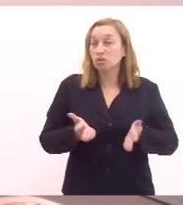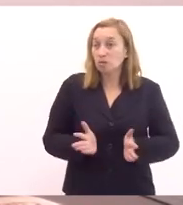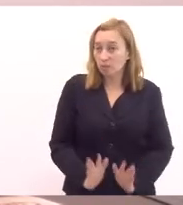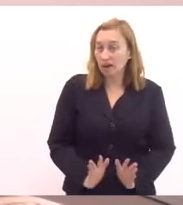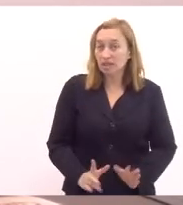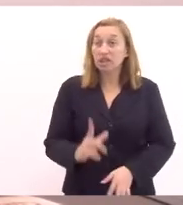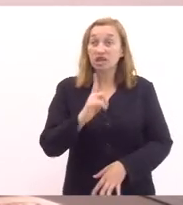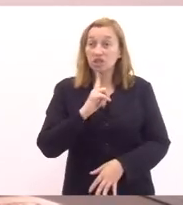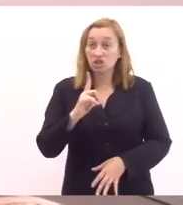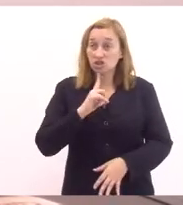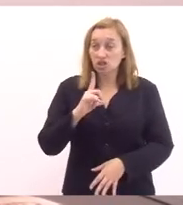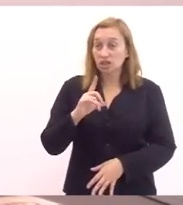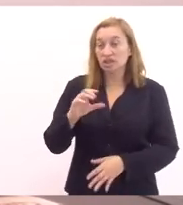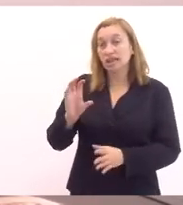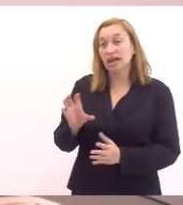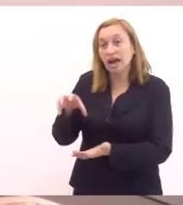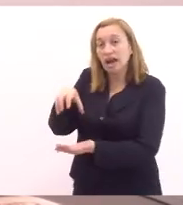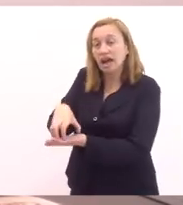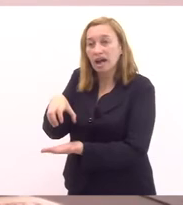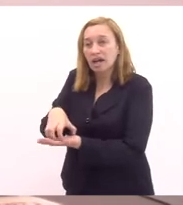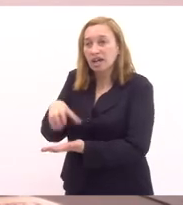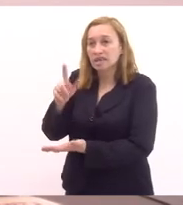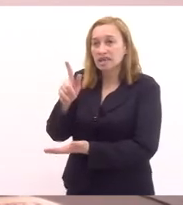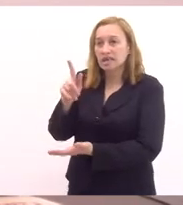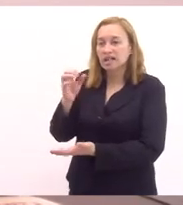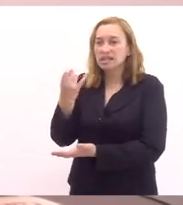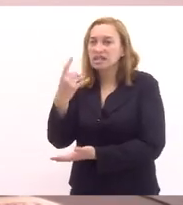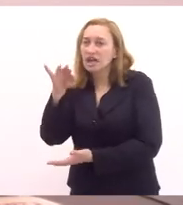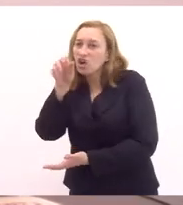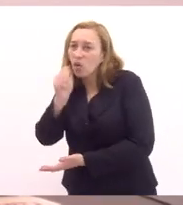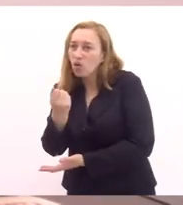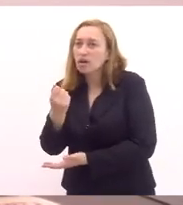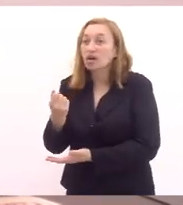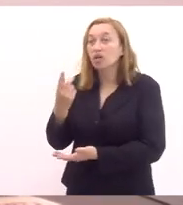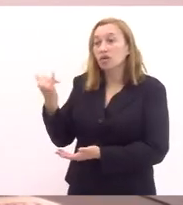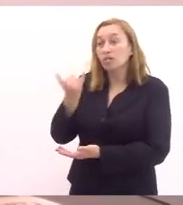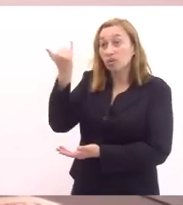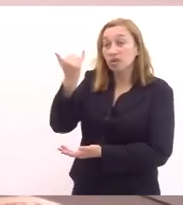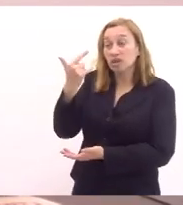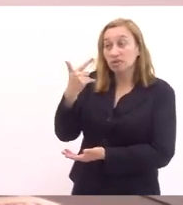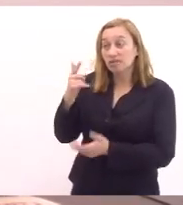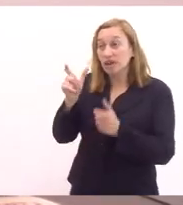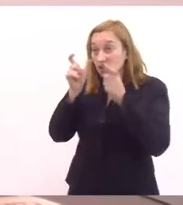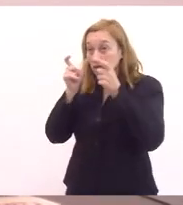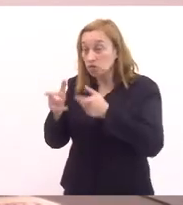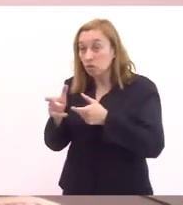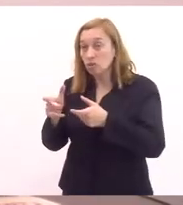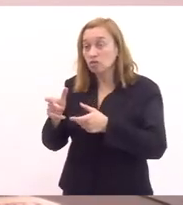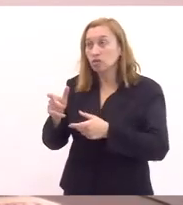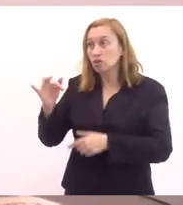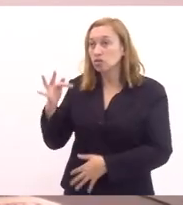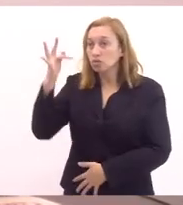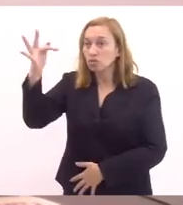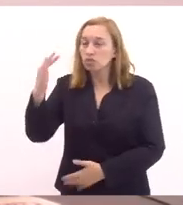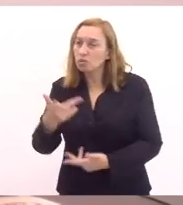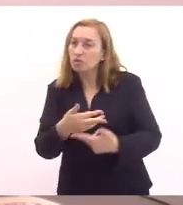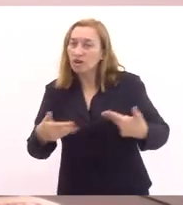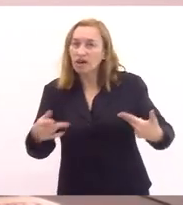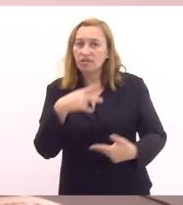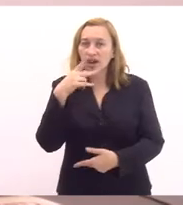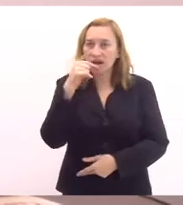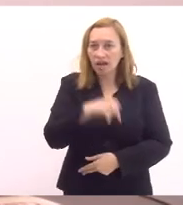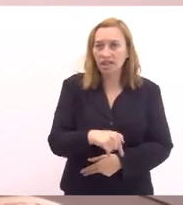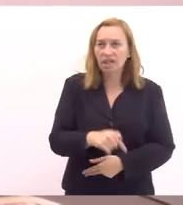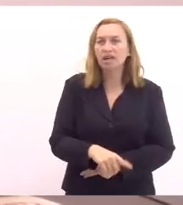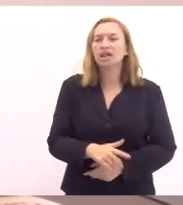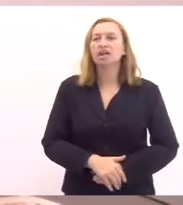tinha na rede cegonha eu acho que é uma coisa importante para a gente ficar de olho para o futuro é como a gente é muito Já disseram aqui